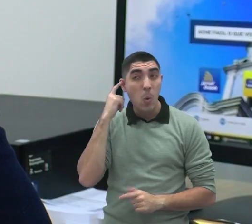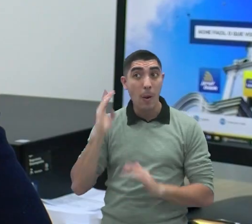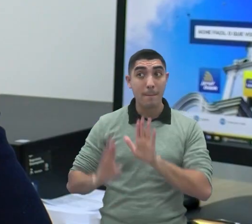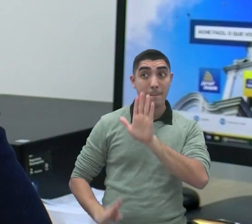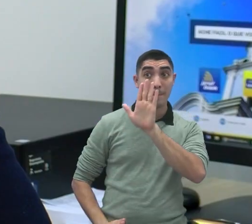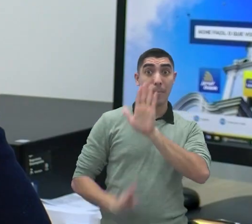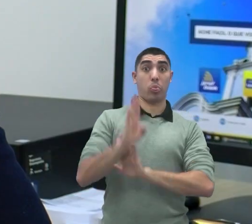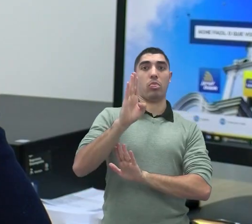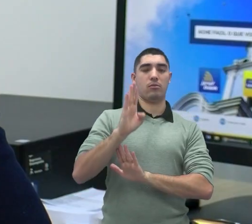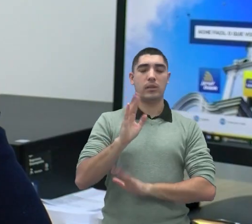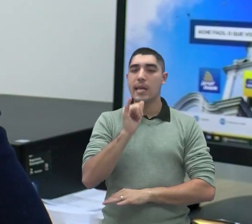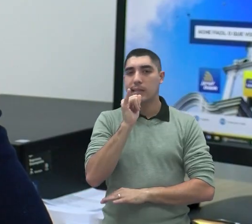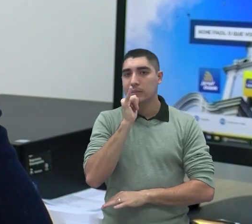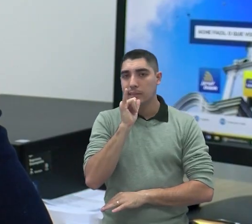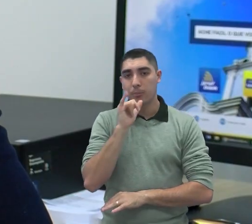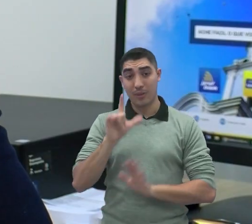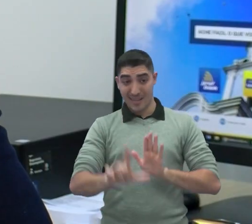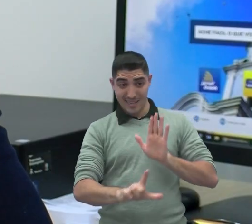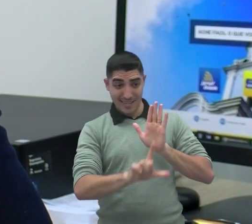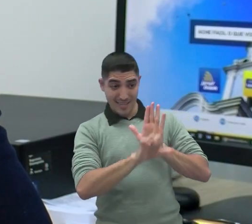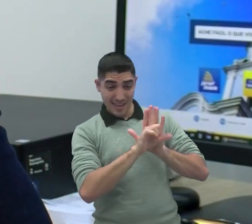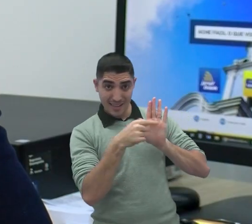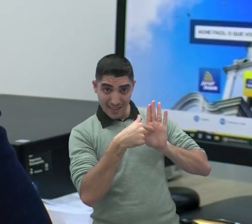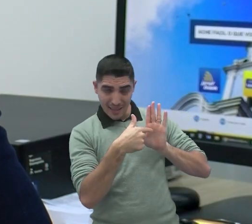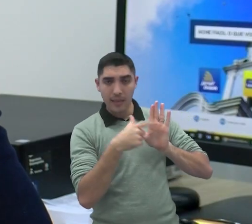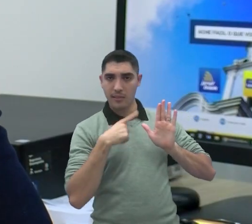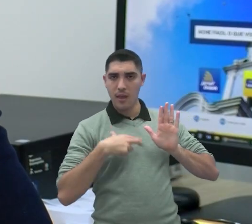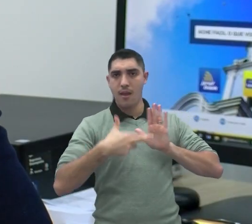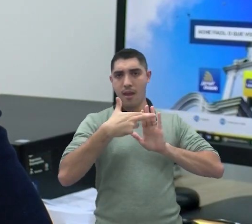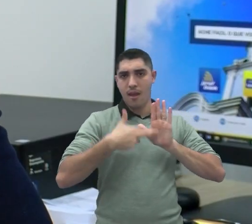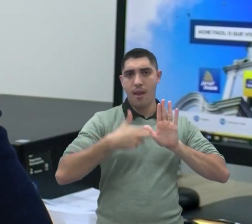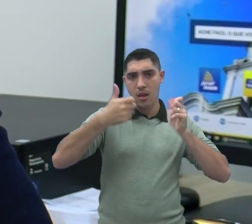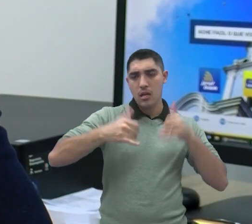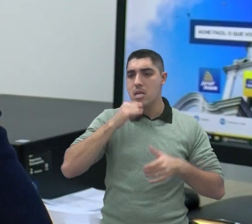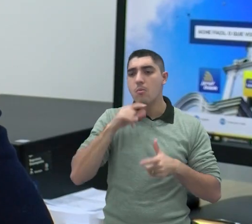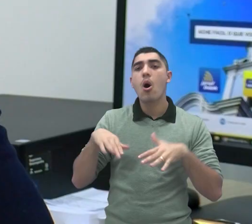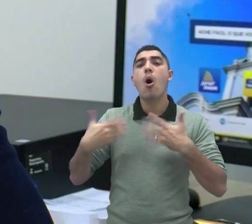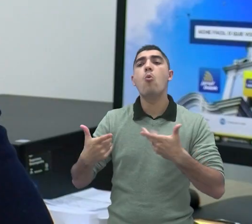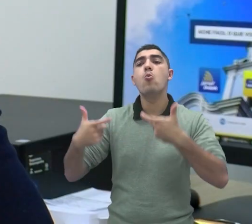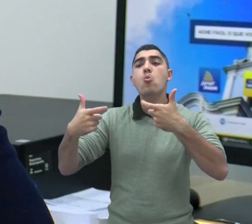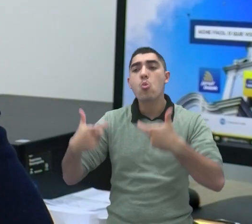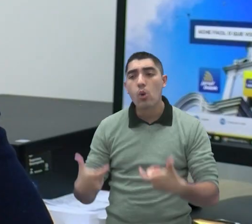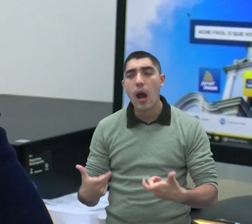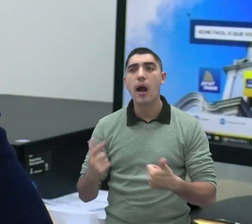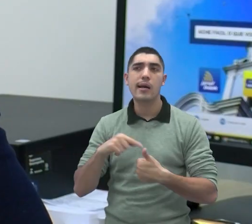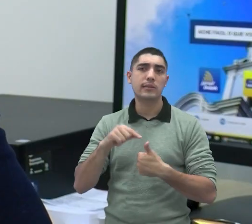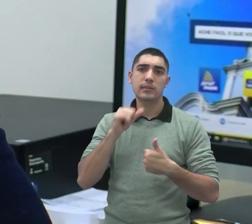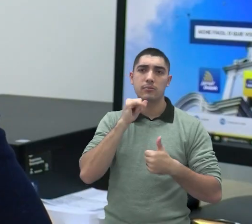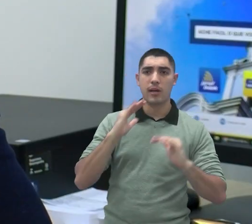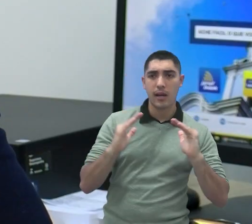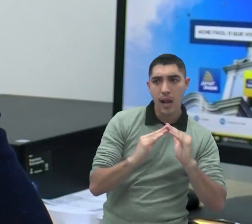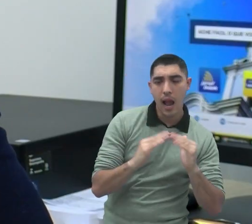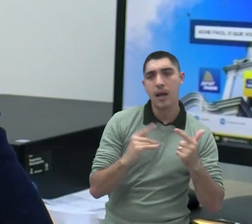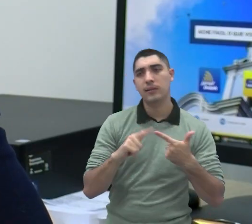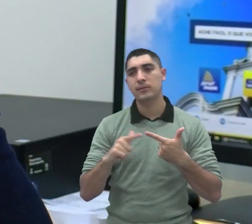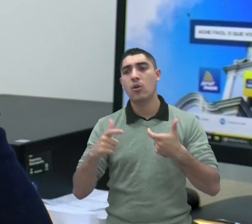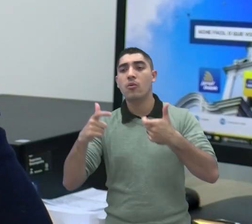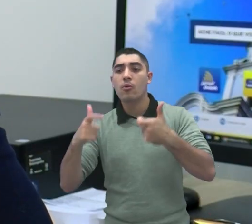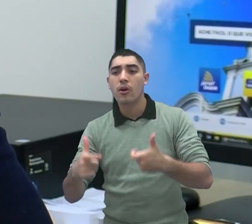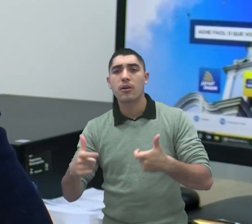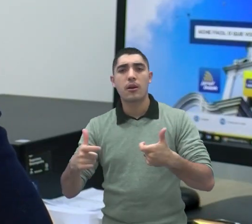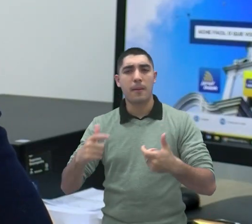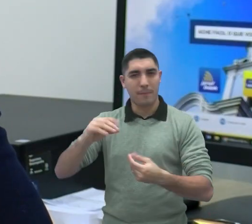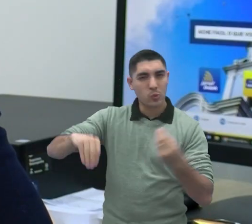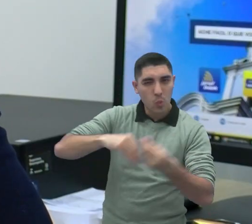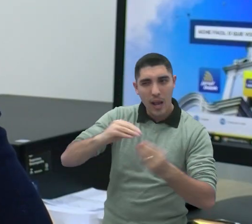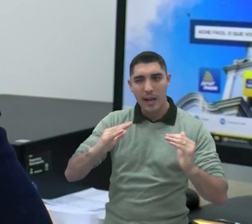o permitido por essa lei. Então essa lei ela traz vários critérios de acordo com a área de uso, se é uma área residencial, se é uma área